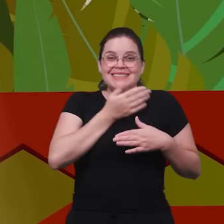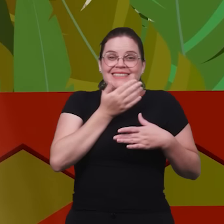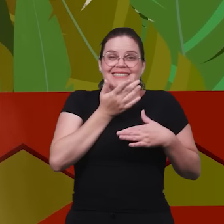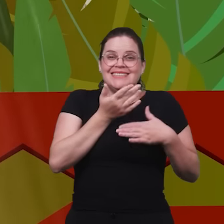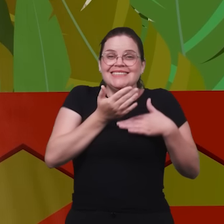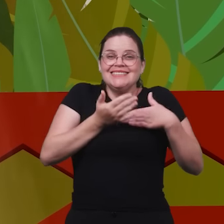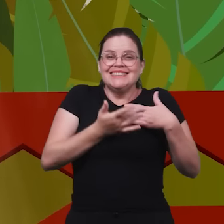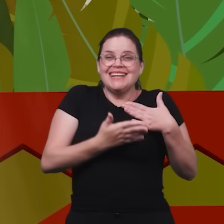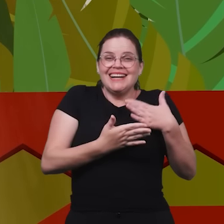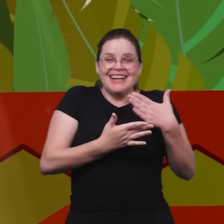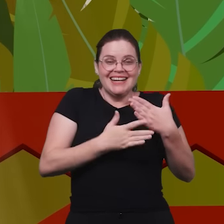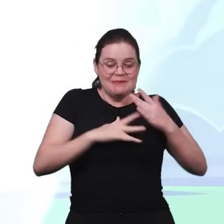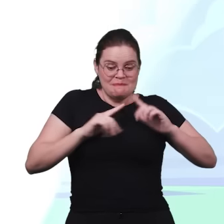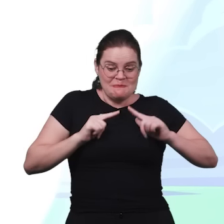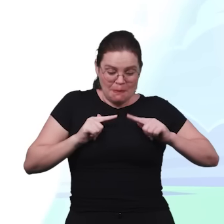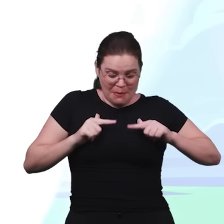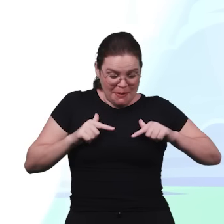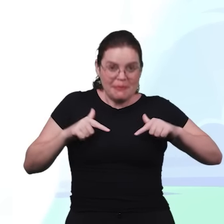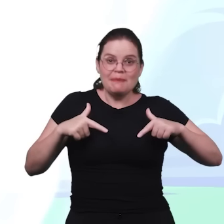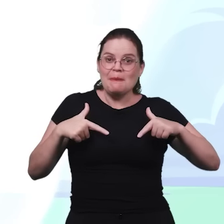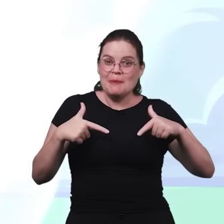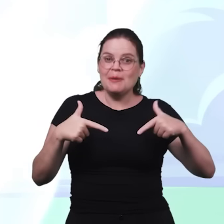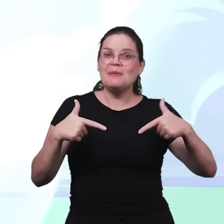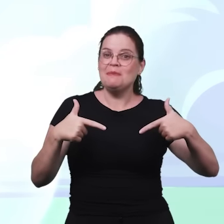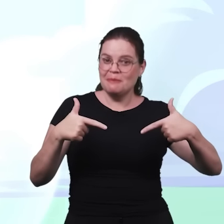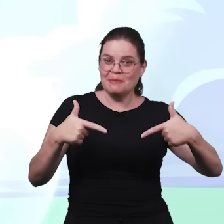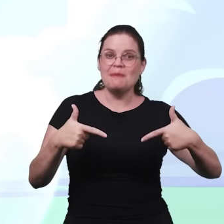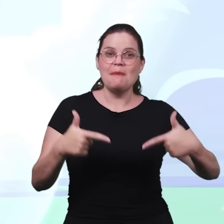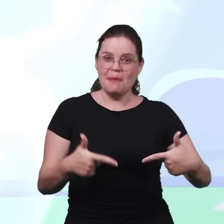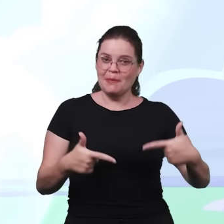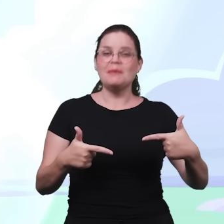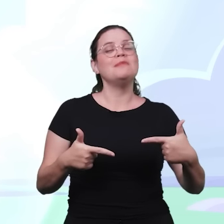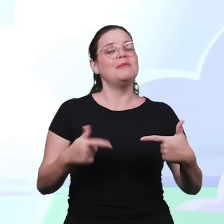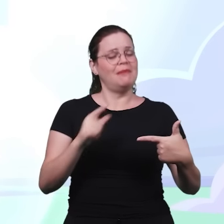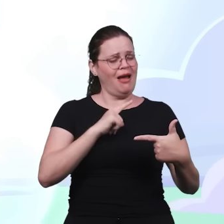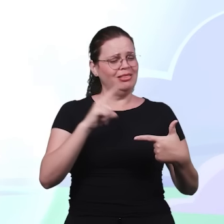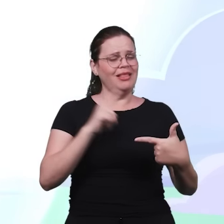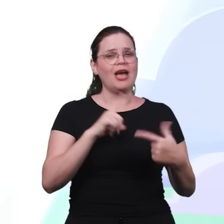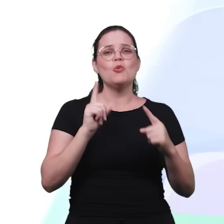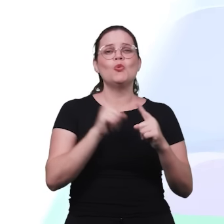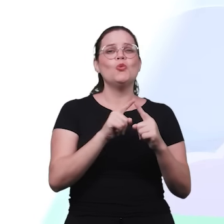O Espírito do Senhor vem sobre mim.